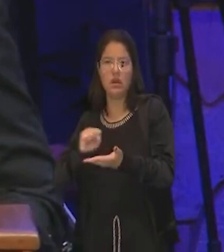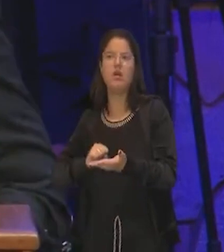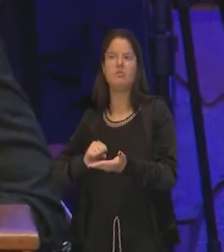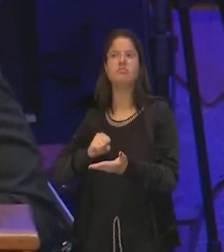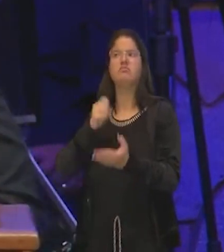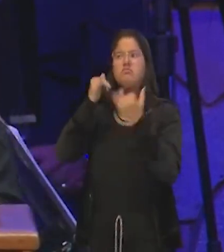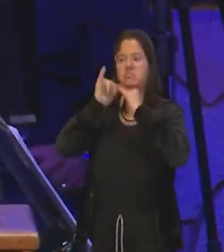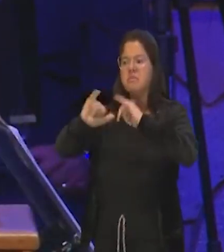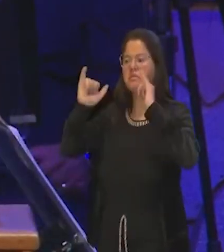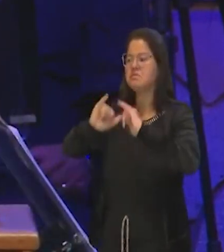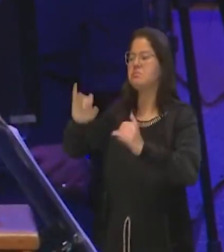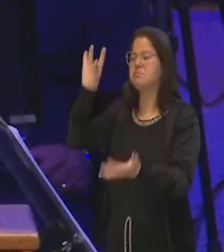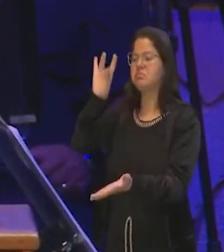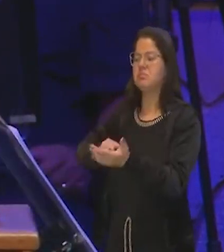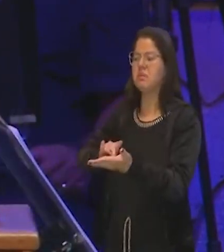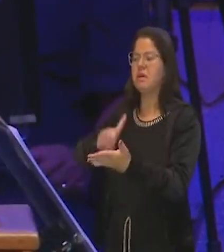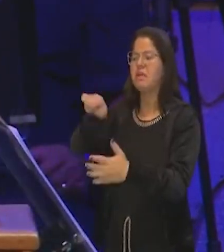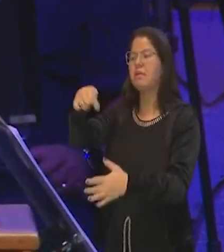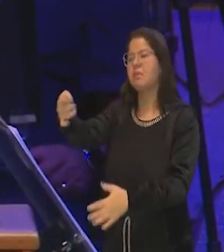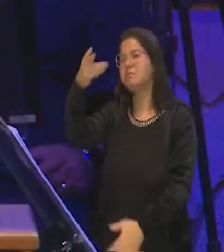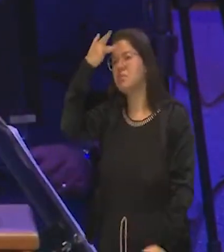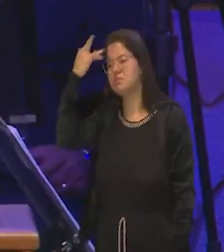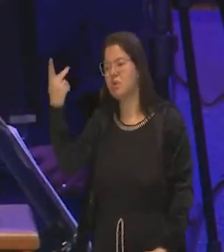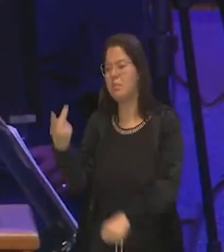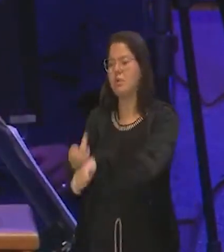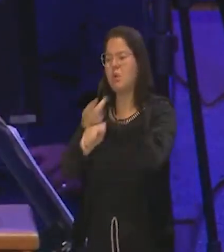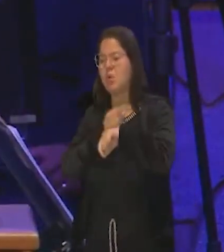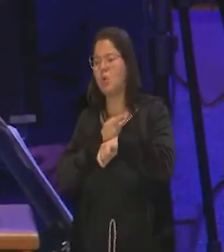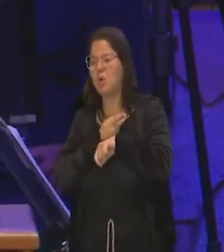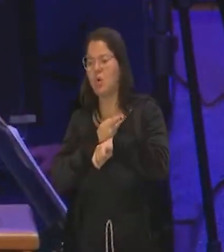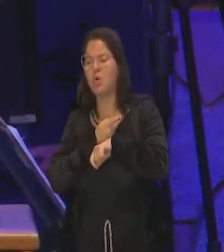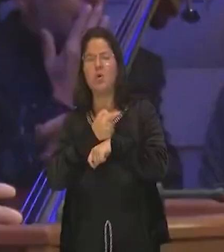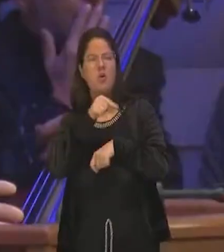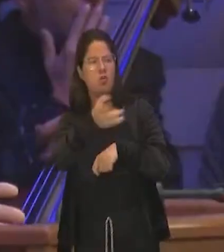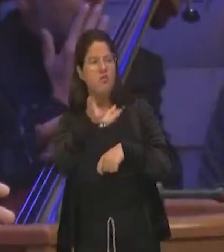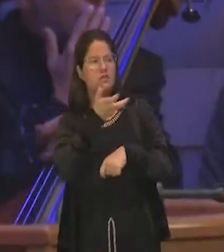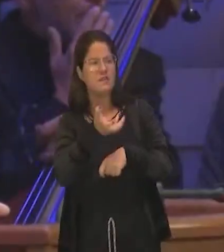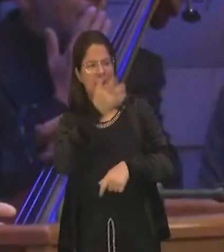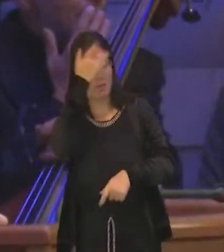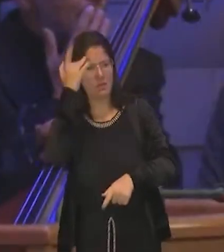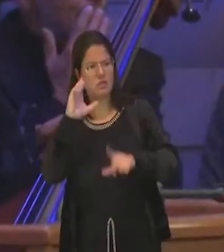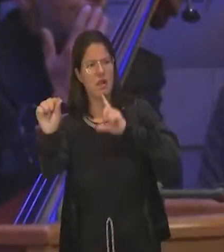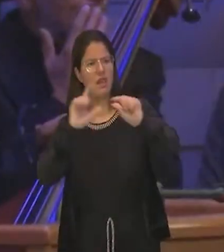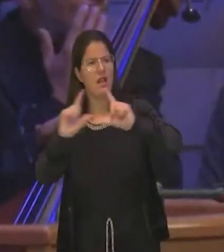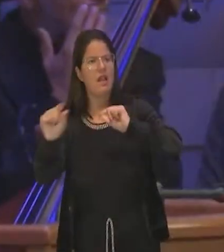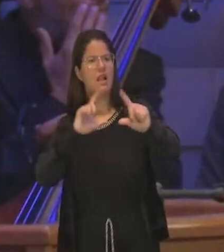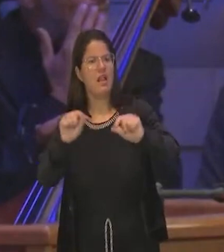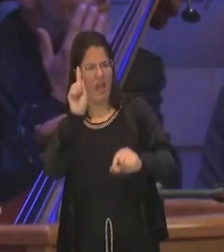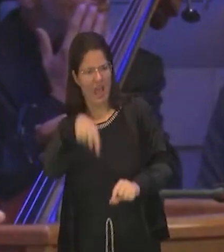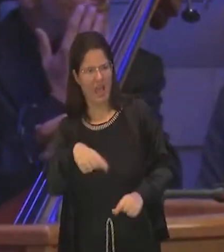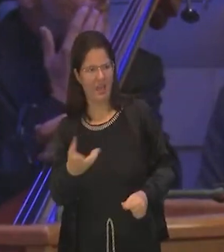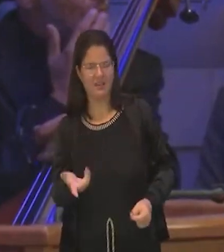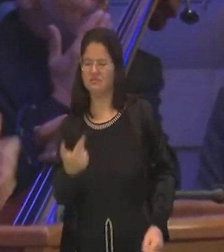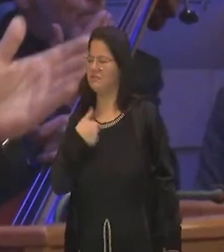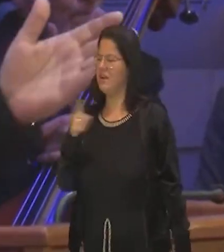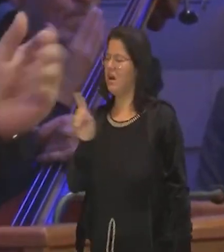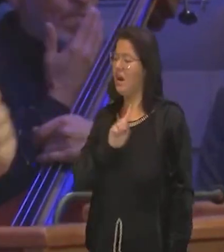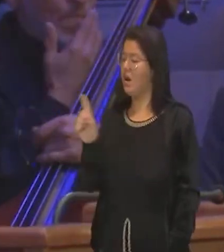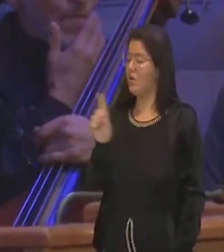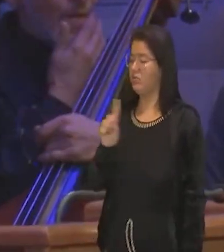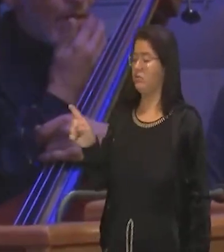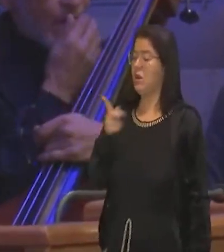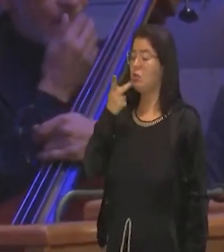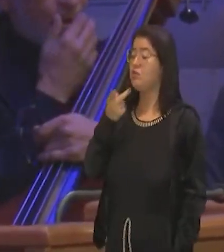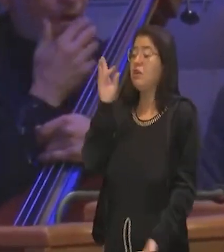o deão me procurou no cantinho e falou assim: você quer esvaziar o seminário com essa sua pregação? Eu falei: não, pastor, eu quero dizer